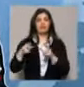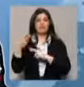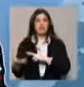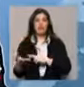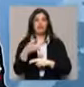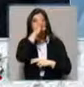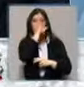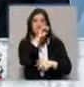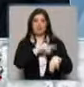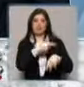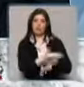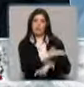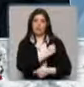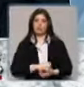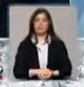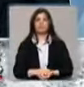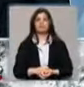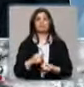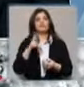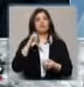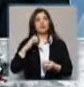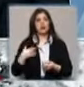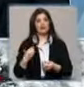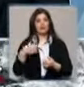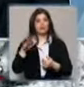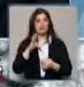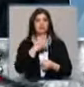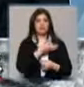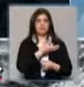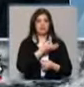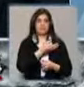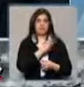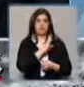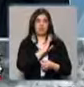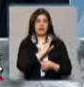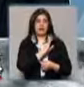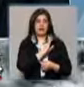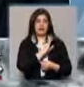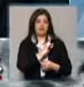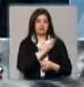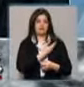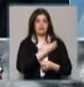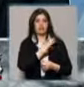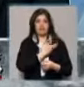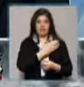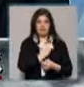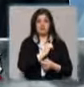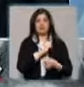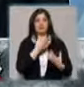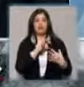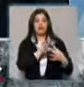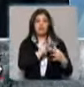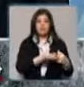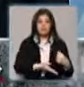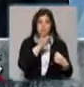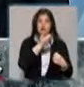paciência Ricardo mas psds estão hoje mais Unidos ou mais afastados do que